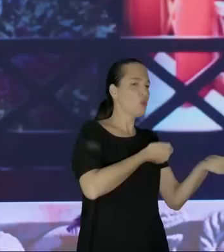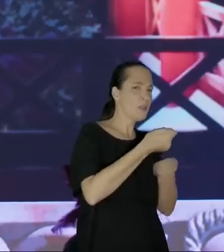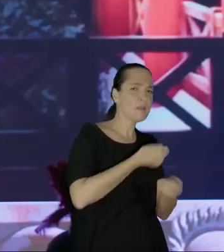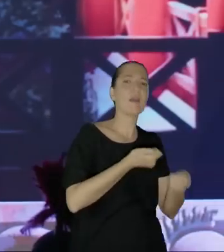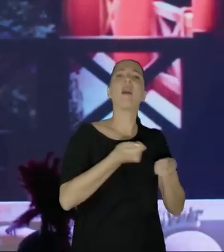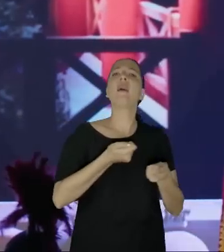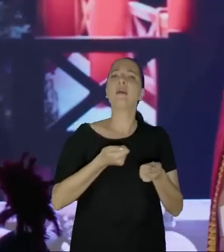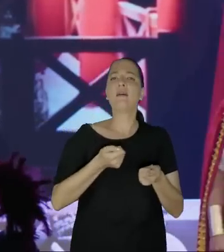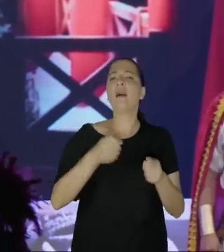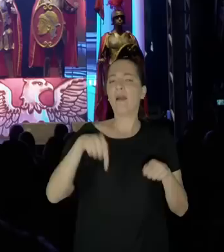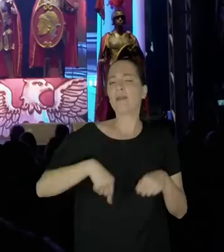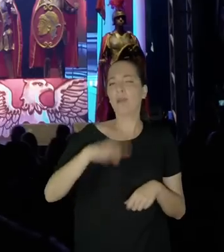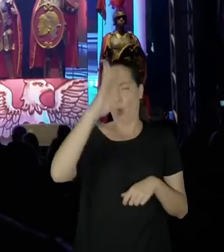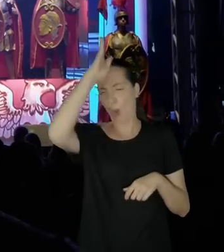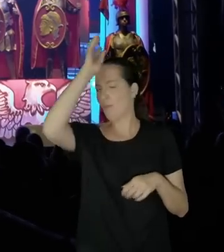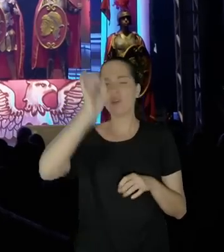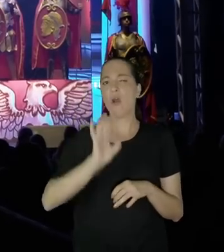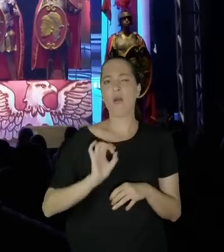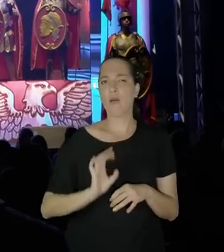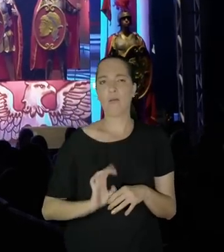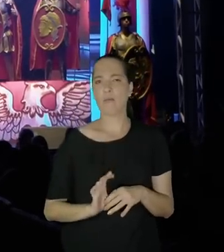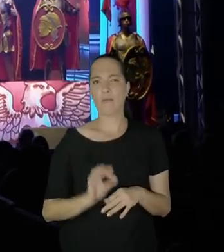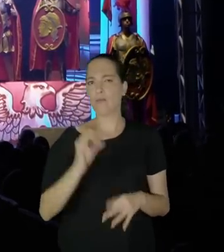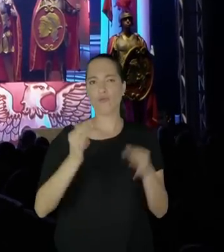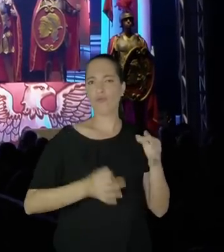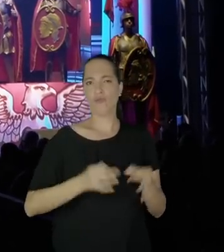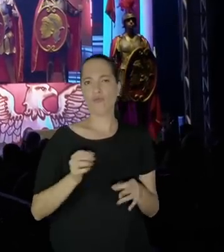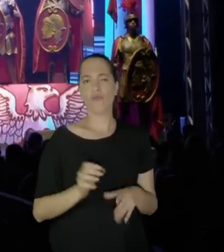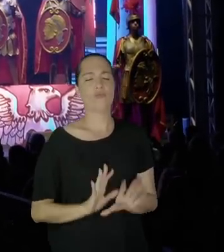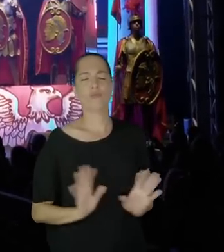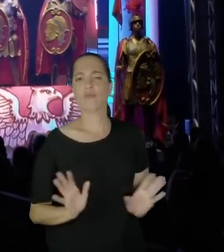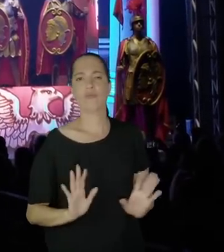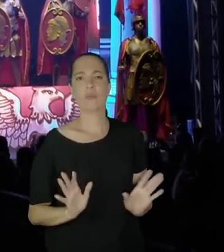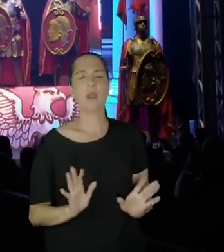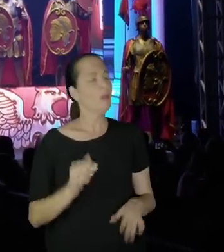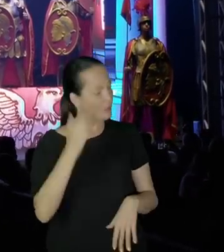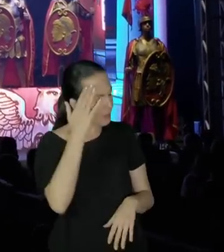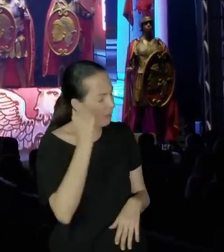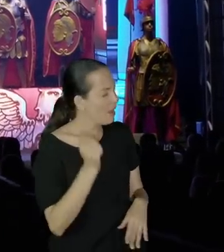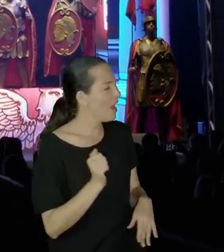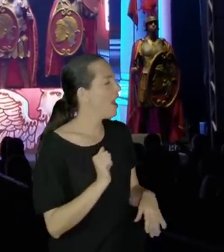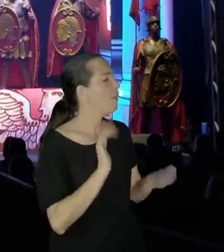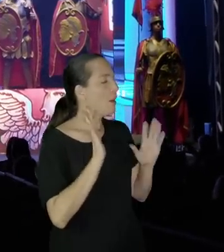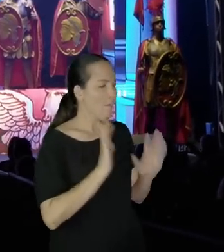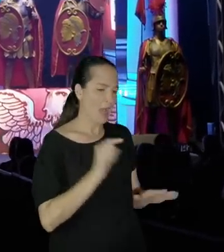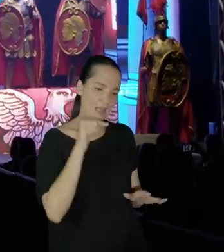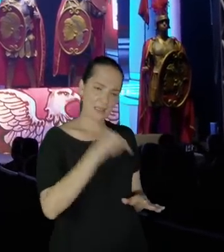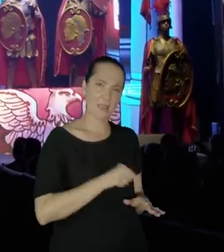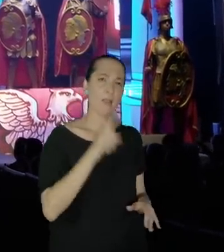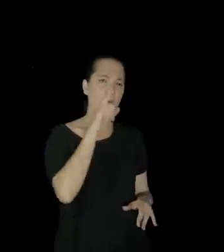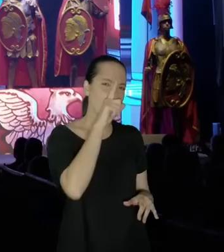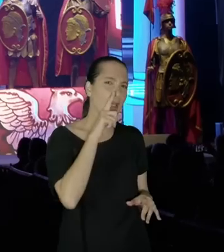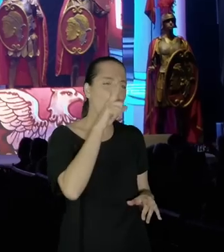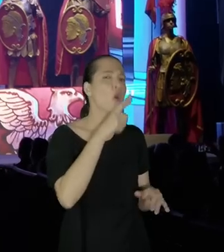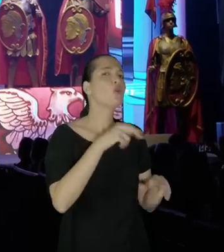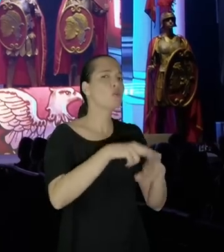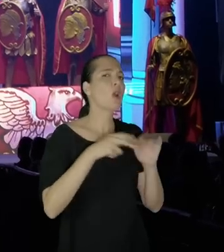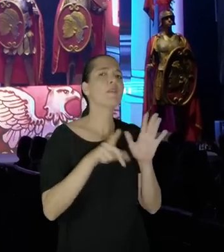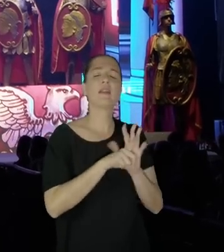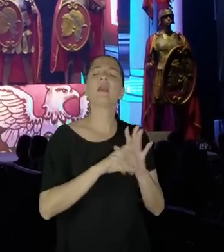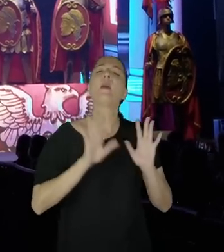justiça romana. Sabemos disso, governador. Mas este homem ameaça as leis estabelecidas. O que mais ele